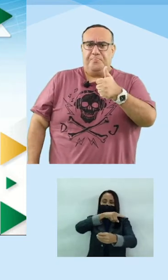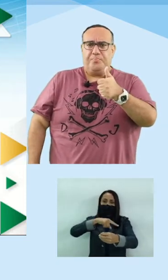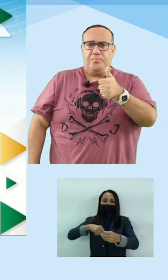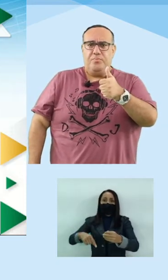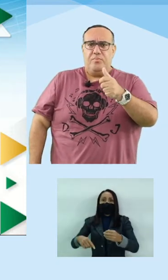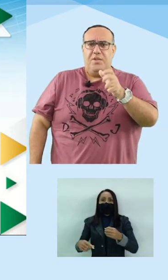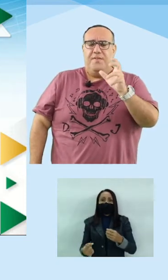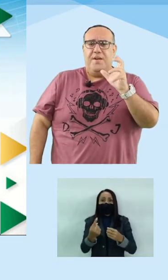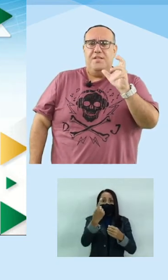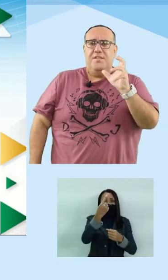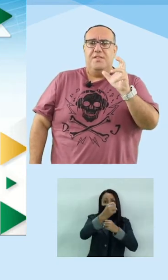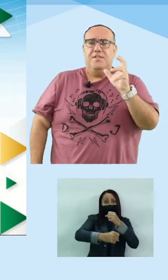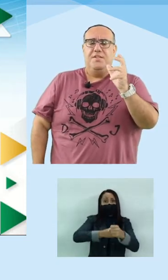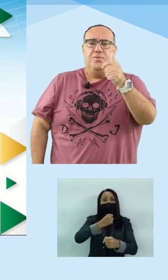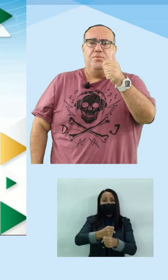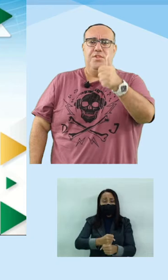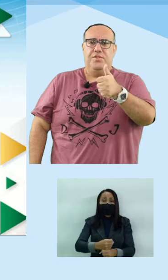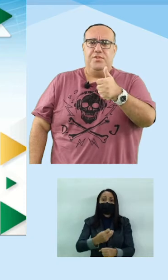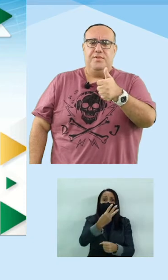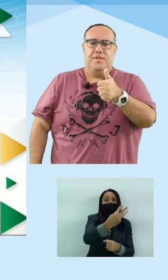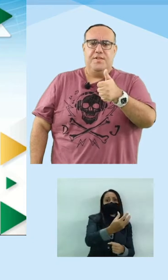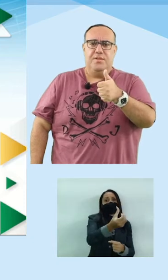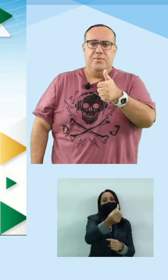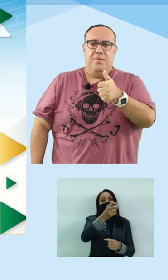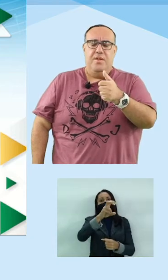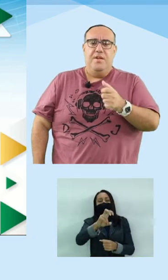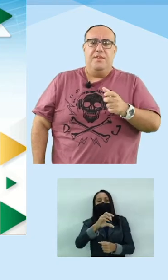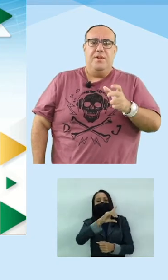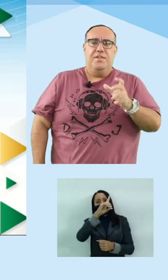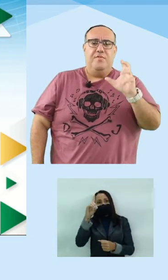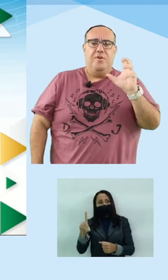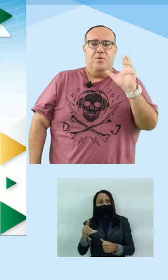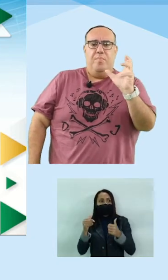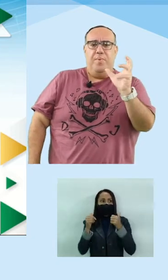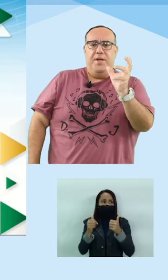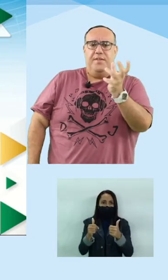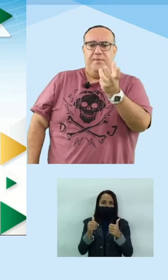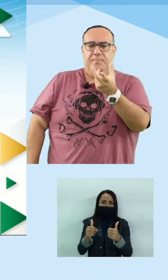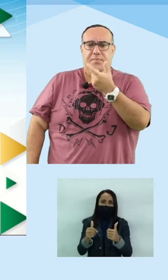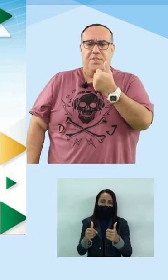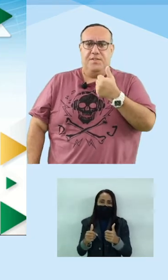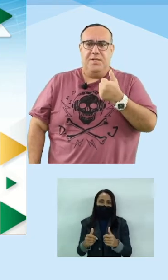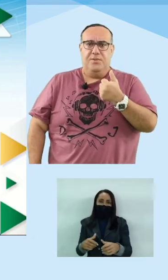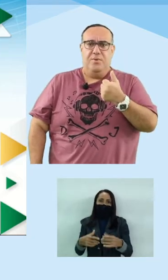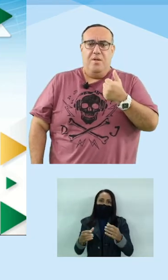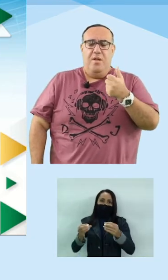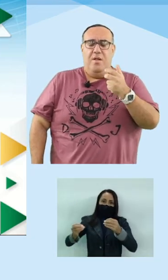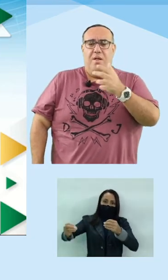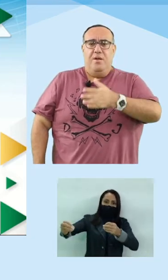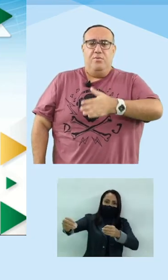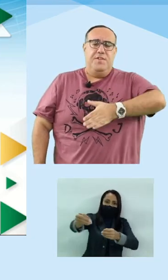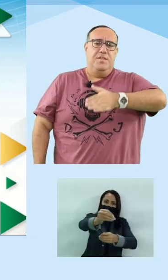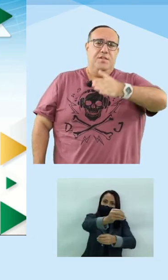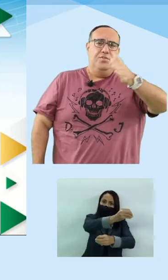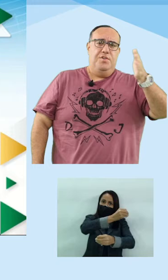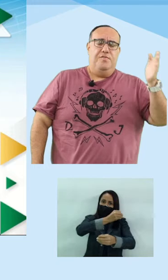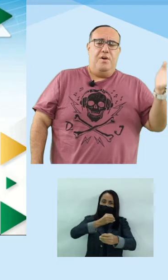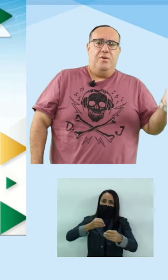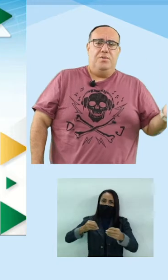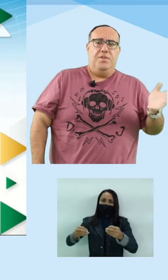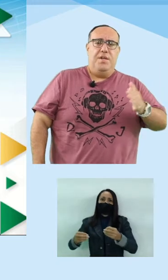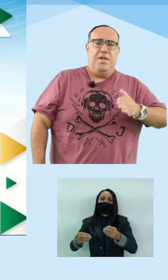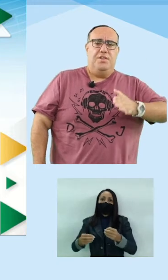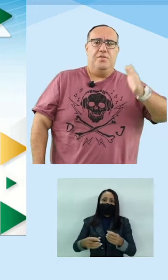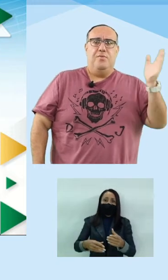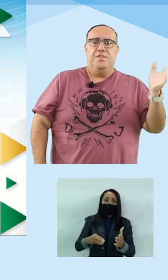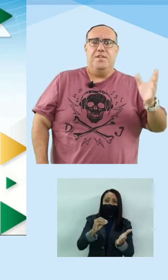ano 365 dias, tá certo? Então, essa volta completa, tá certo? Os 6 anos que